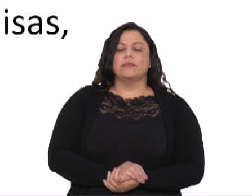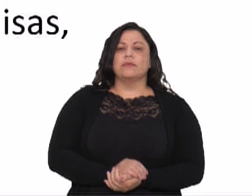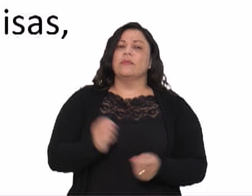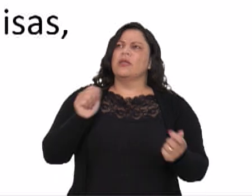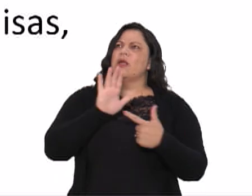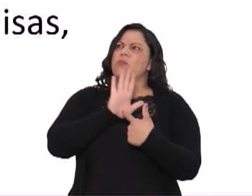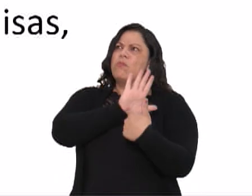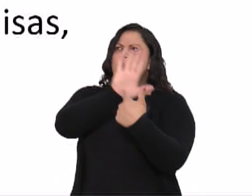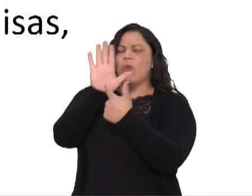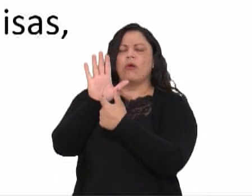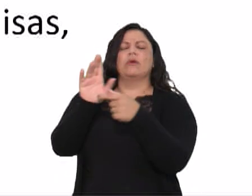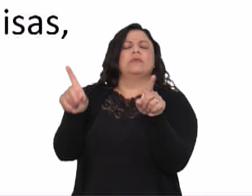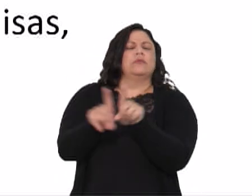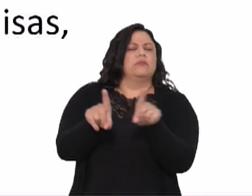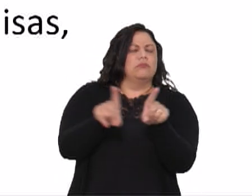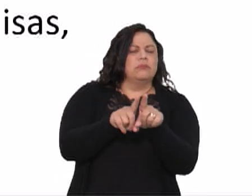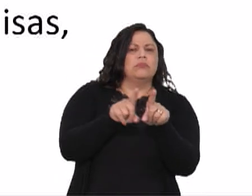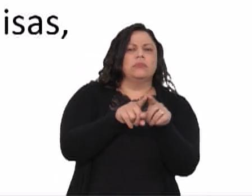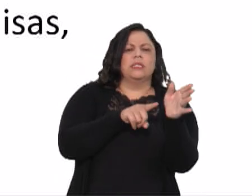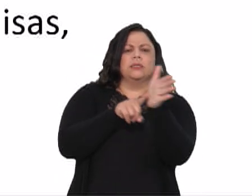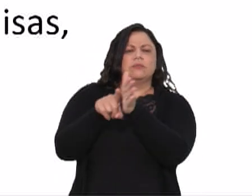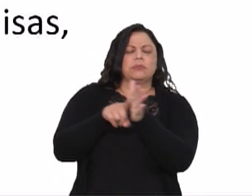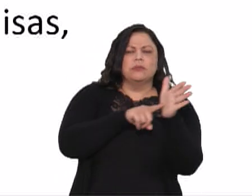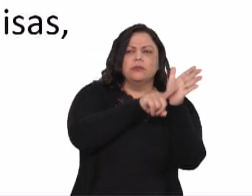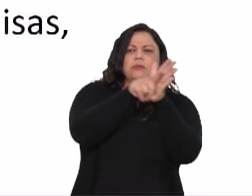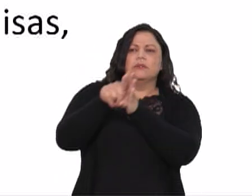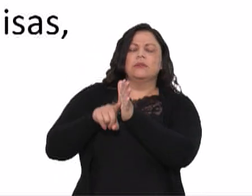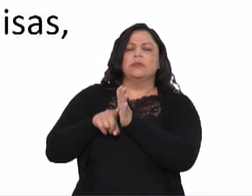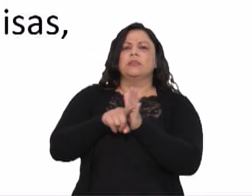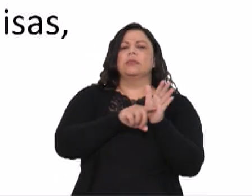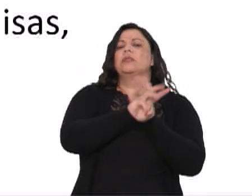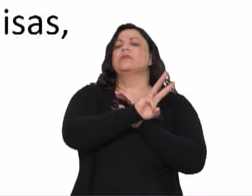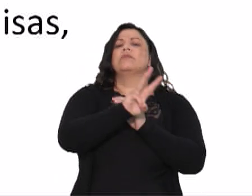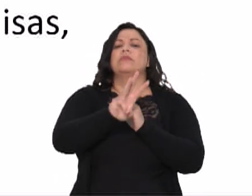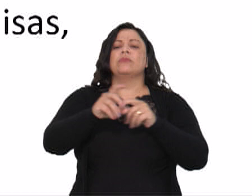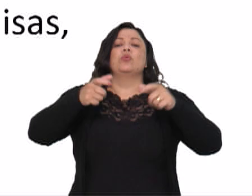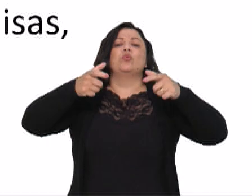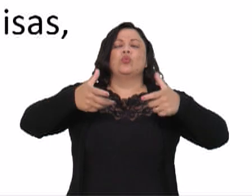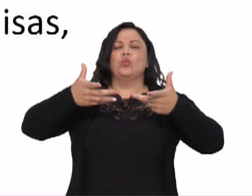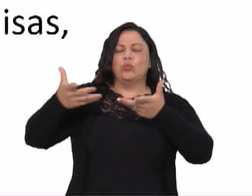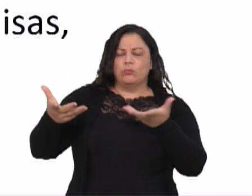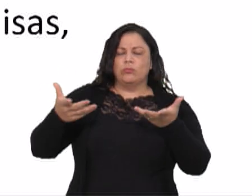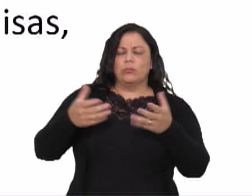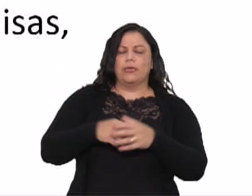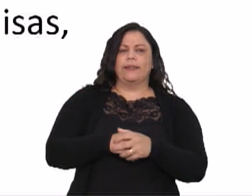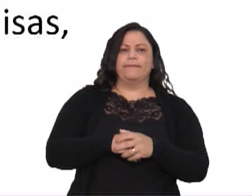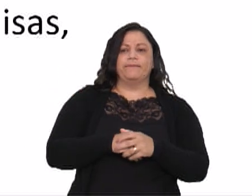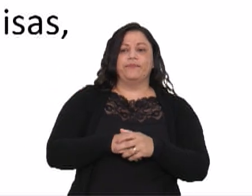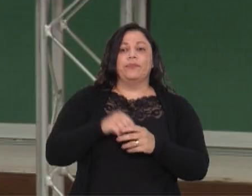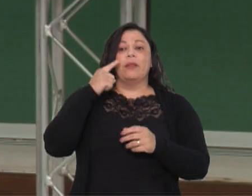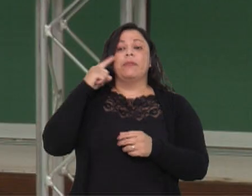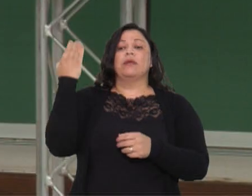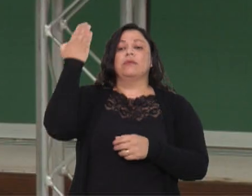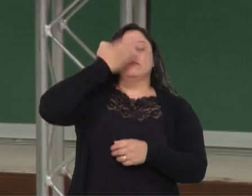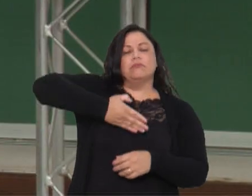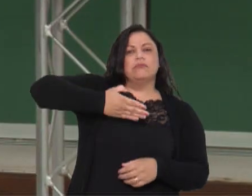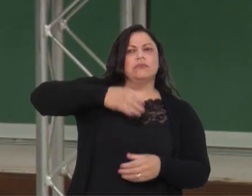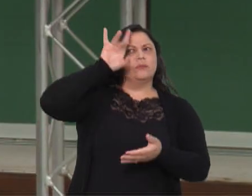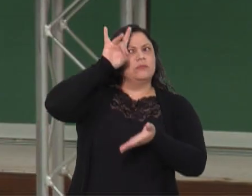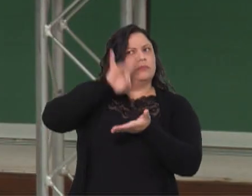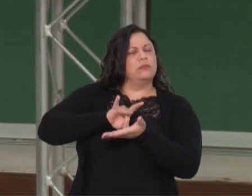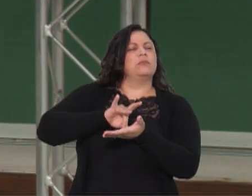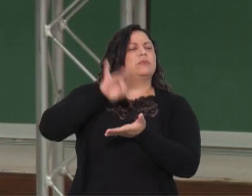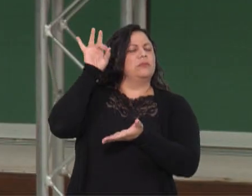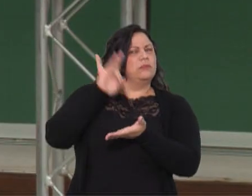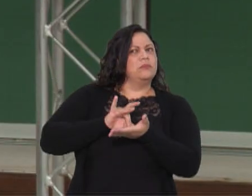fontes, dados e pesquisas para provar a sua credibilidade. Então, sempre quando a gente quer provar que